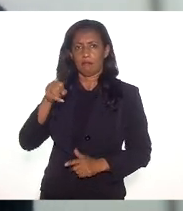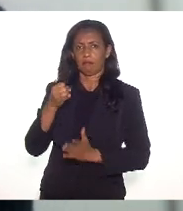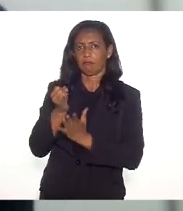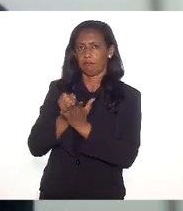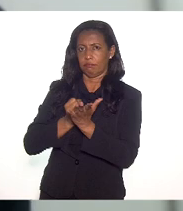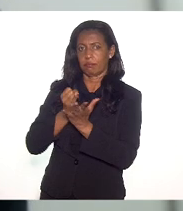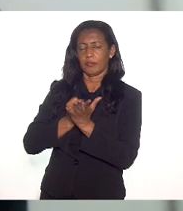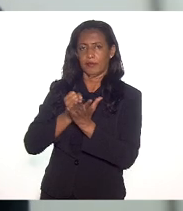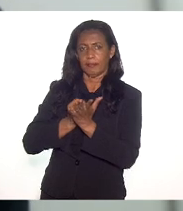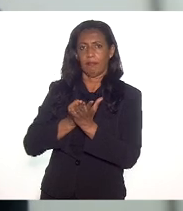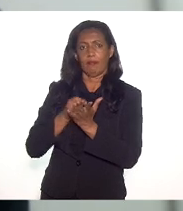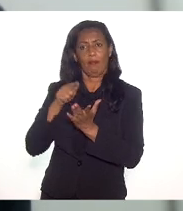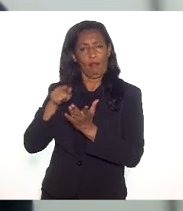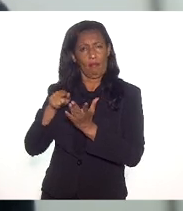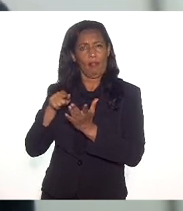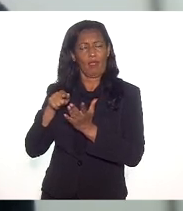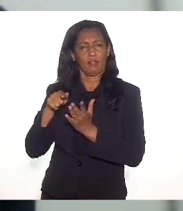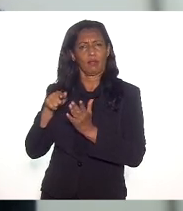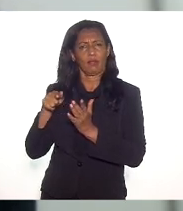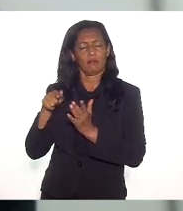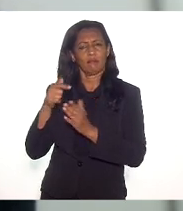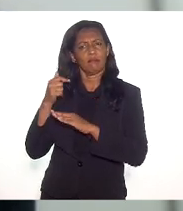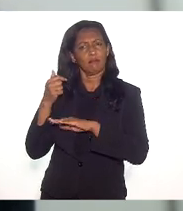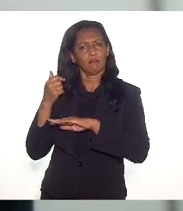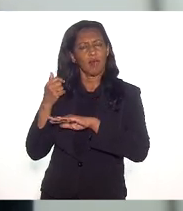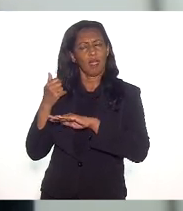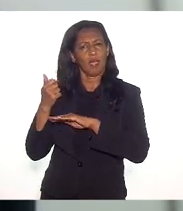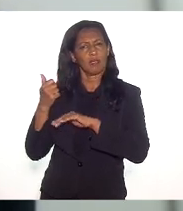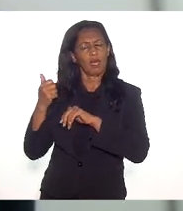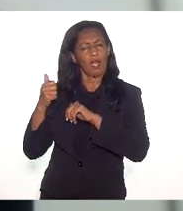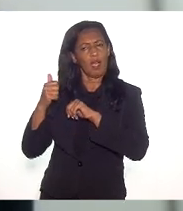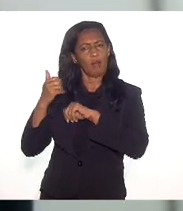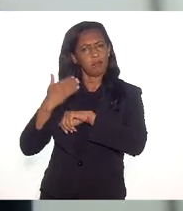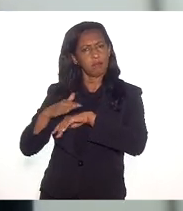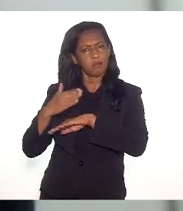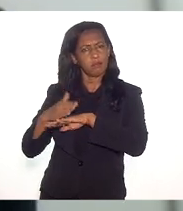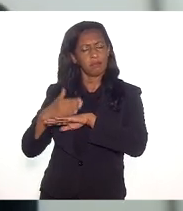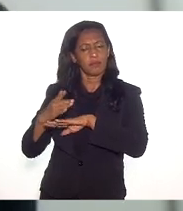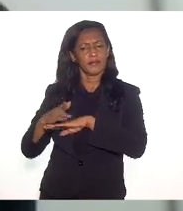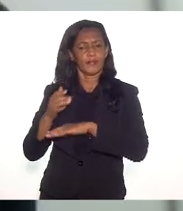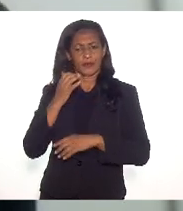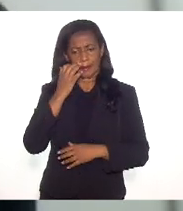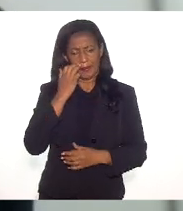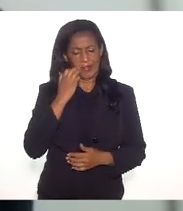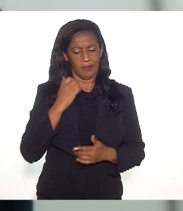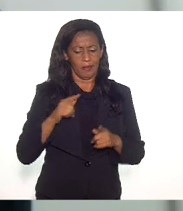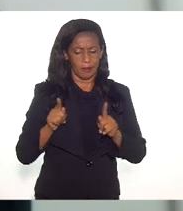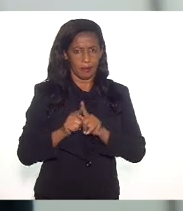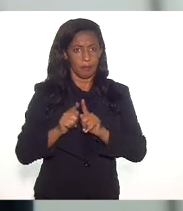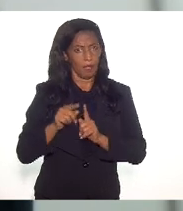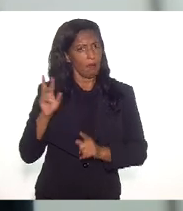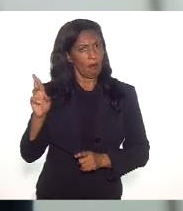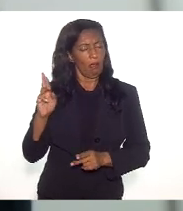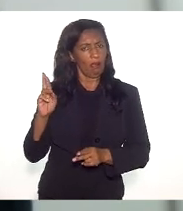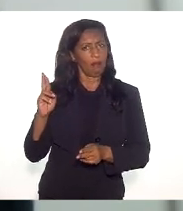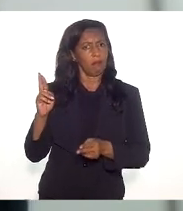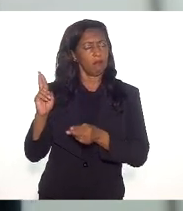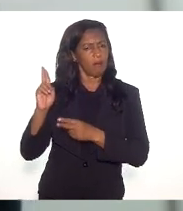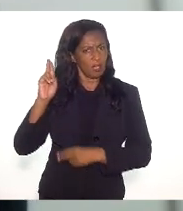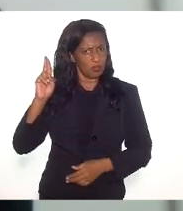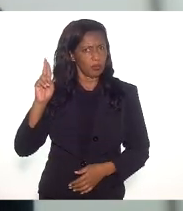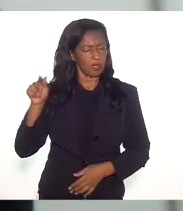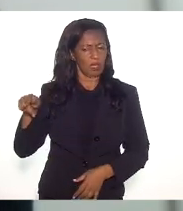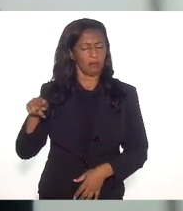essa atividade é uma atividade que é responsável